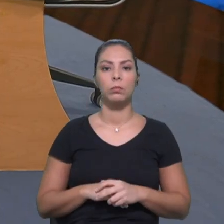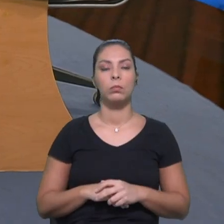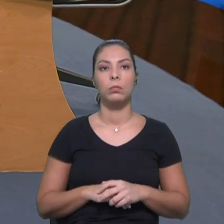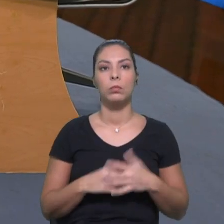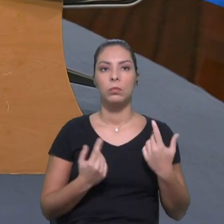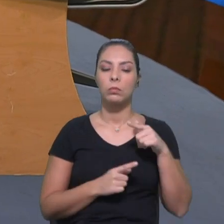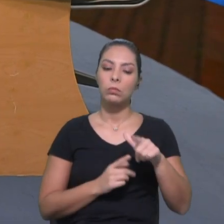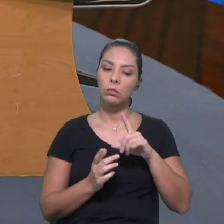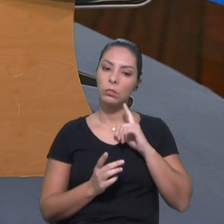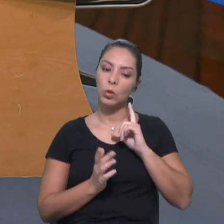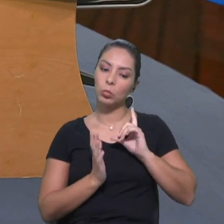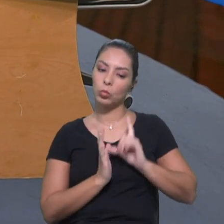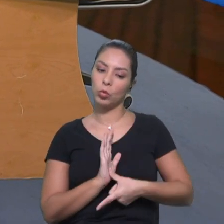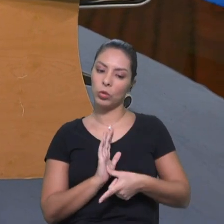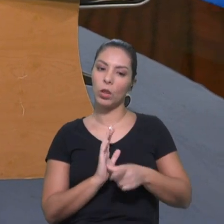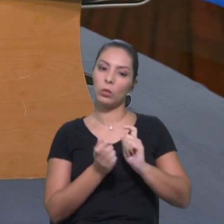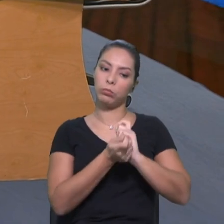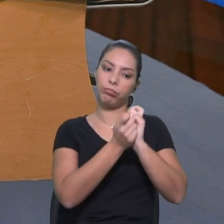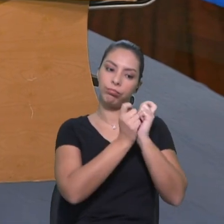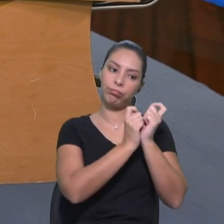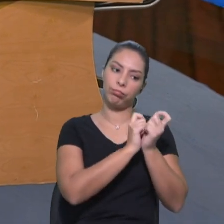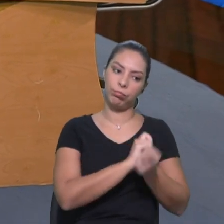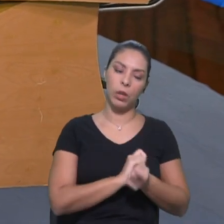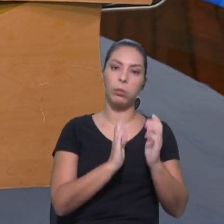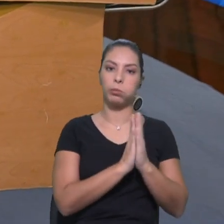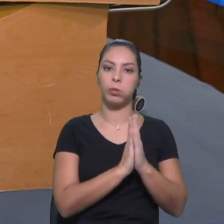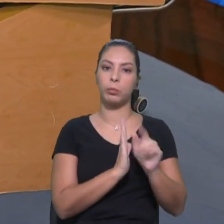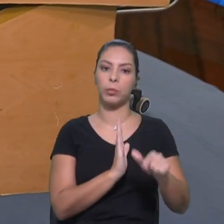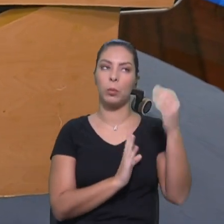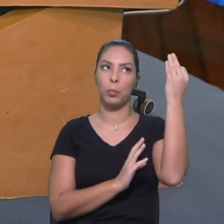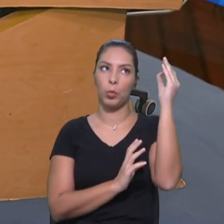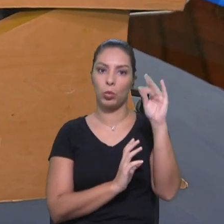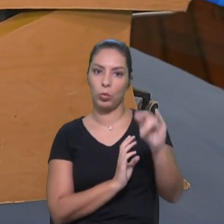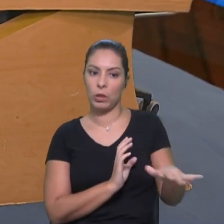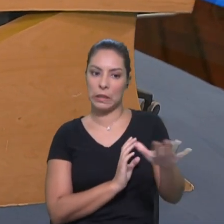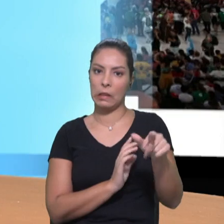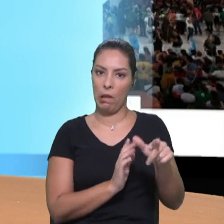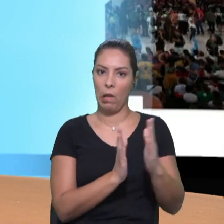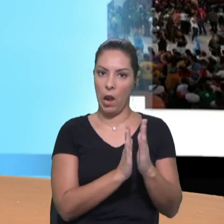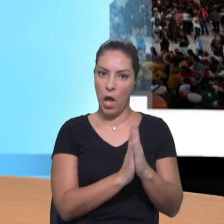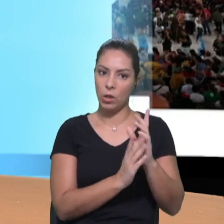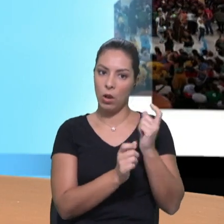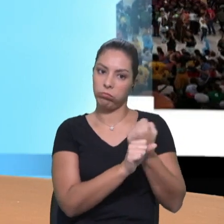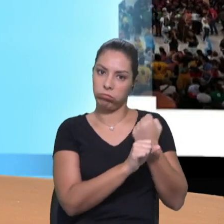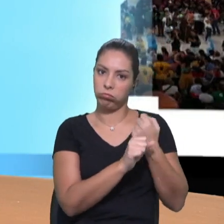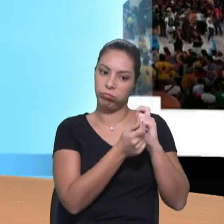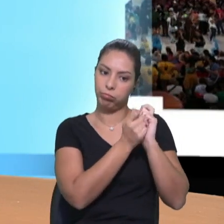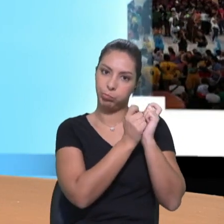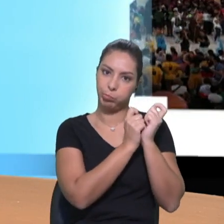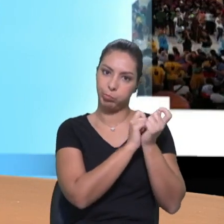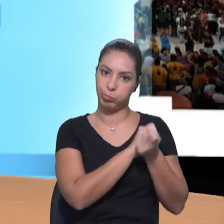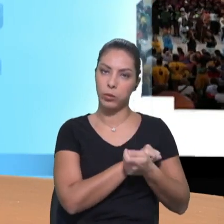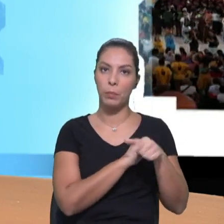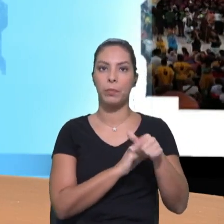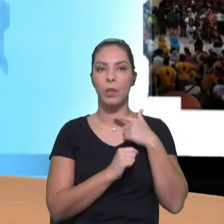o projeto de requalificação da Igreja de Sedufeita na Diocese do Porto, que é um exemplo também de adequação e de encontro de